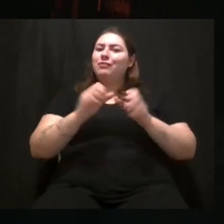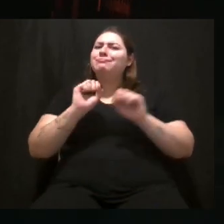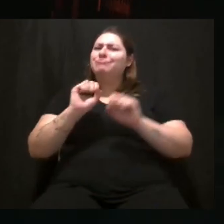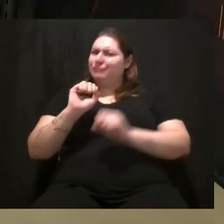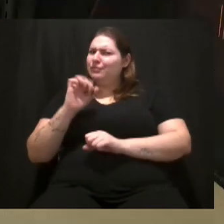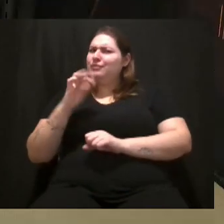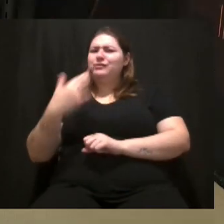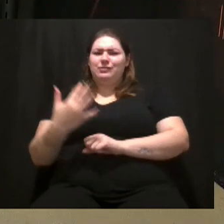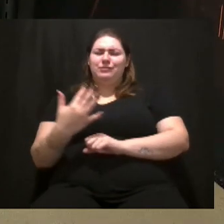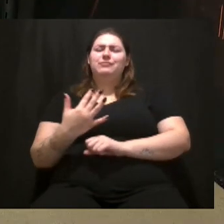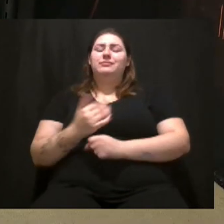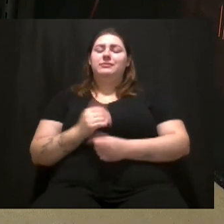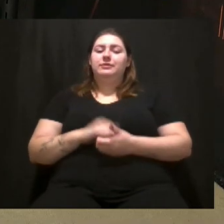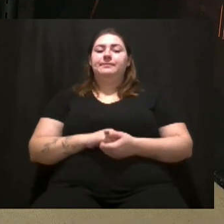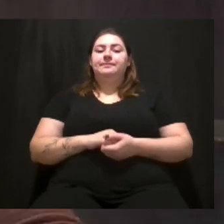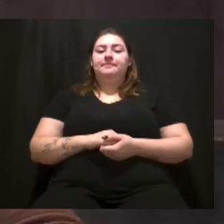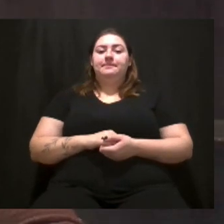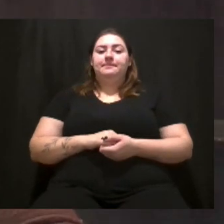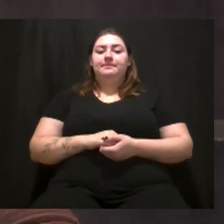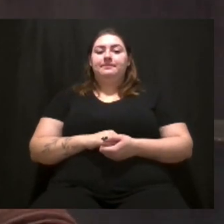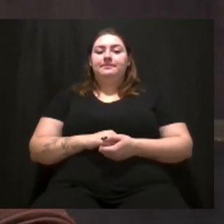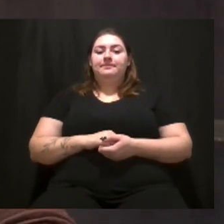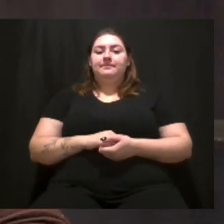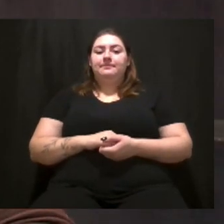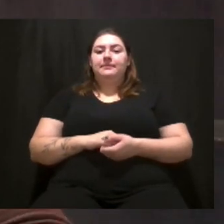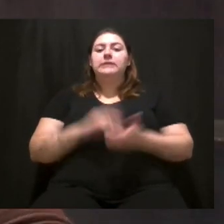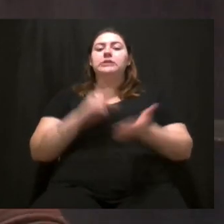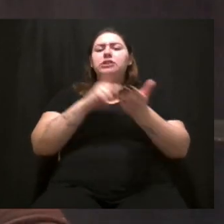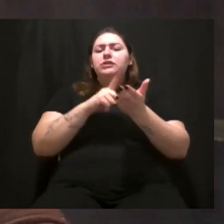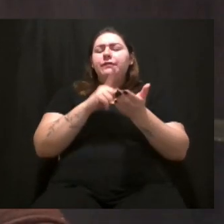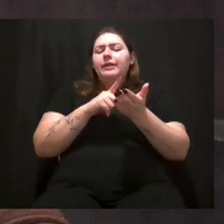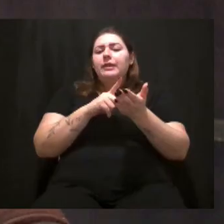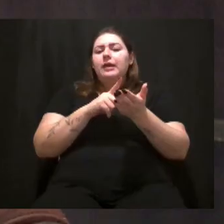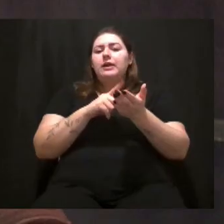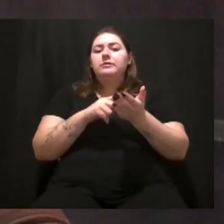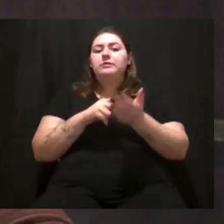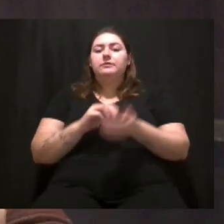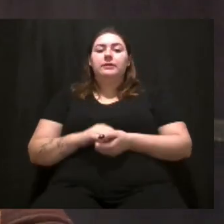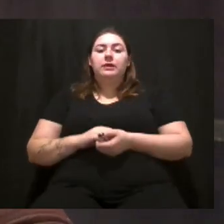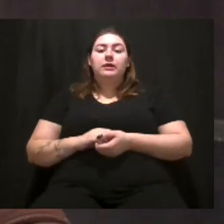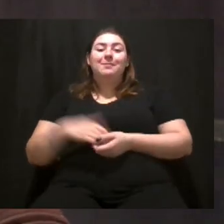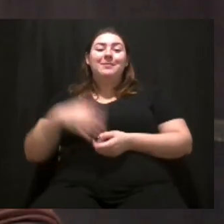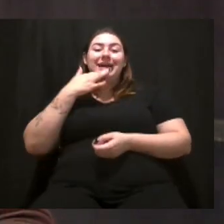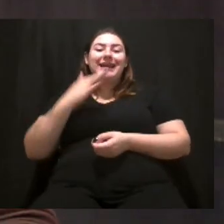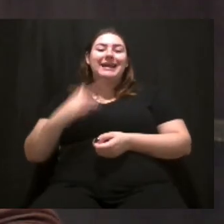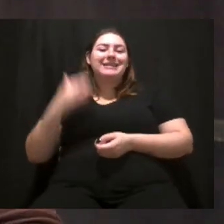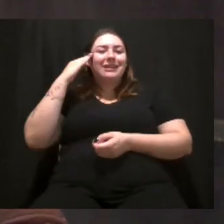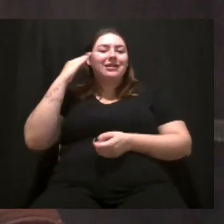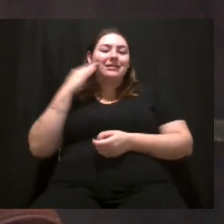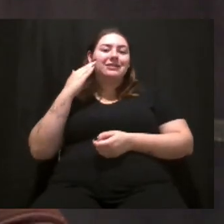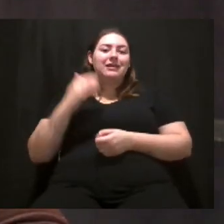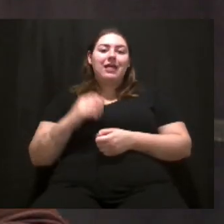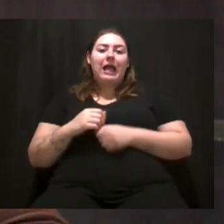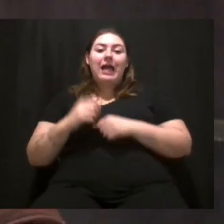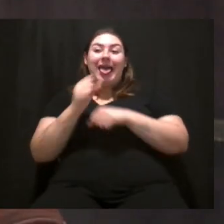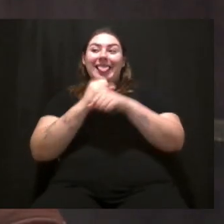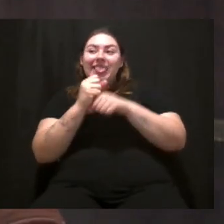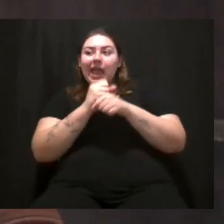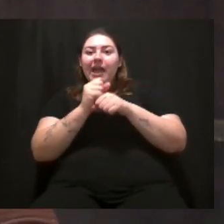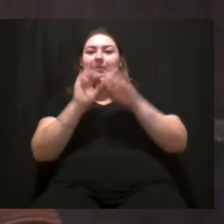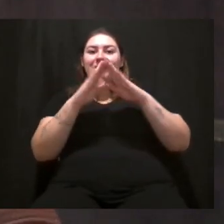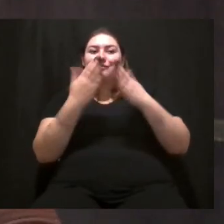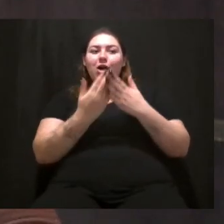é interessante porque, assim, na verdade, para criança ou principalmente para adolescente, estar muito tempo na escola é divertido, né? Lá estão